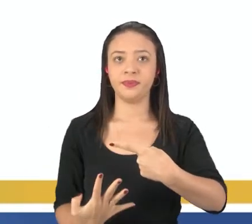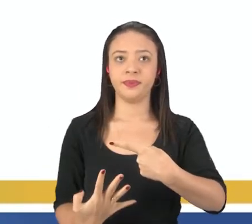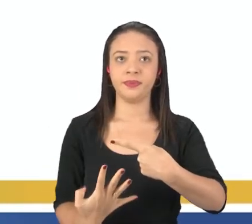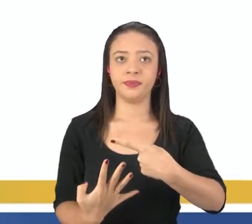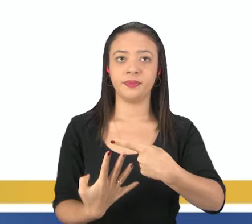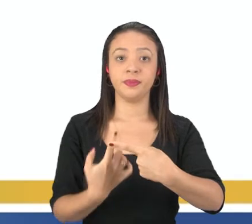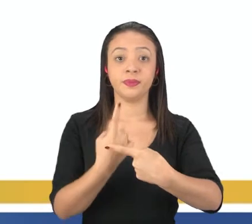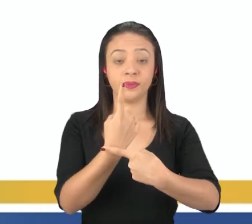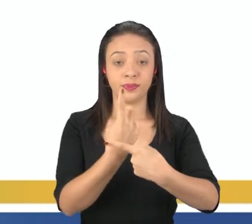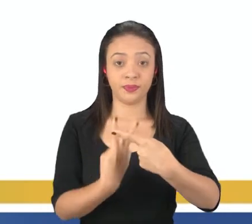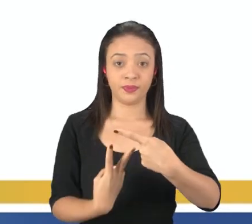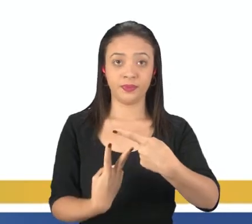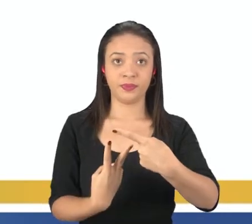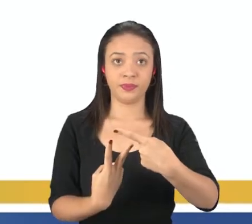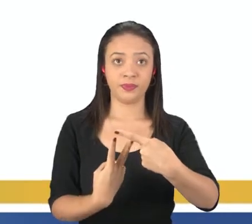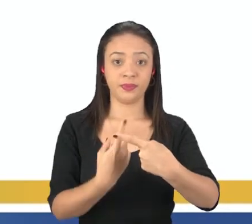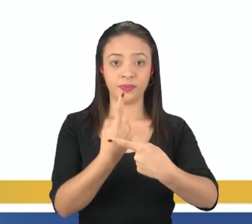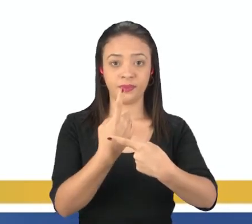quarto